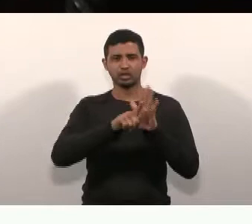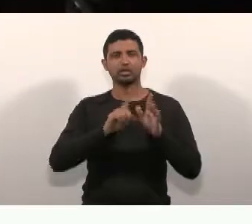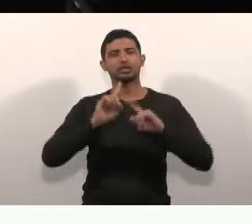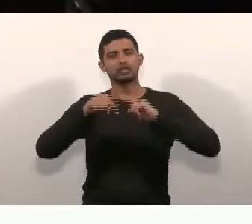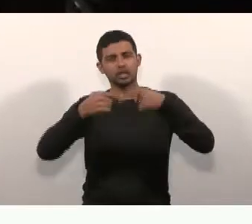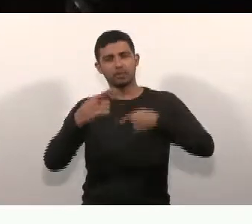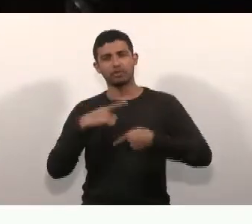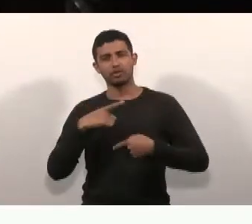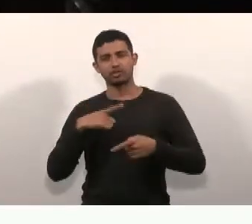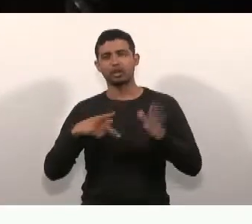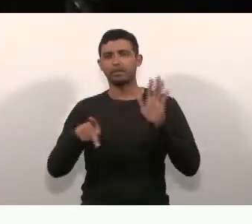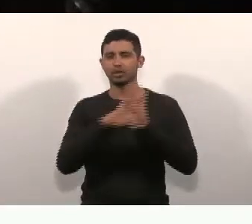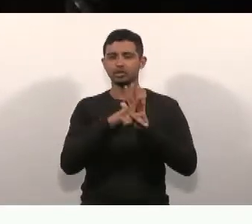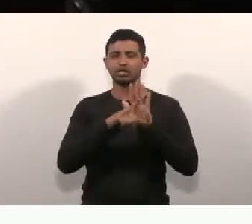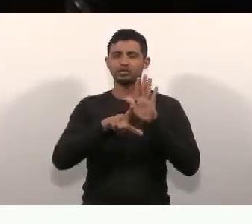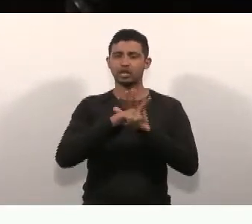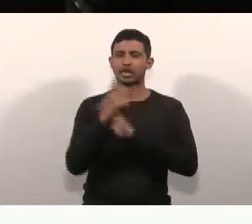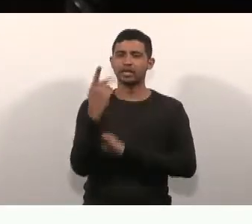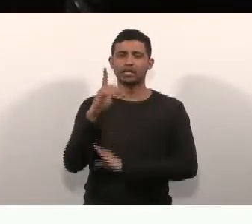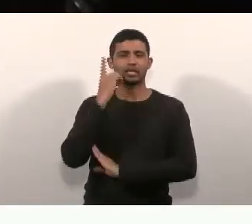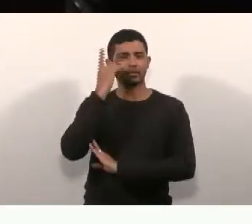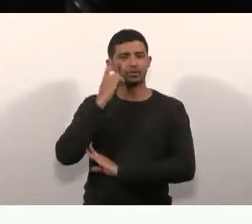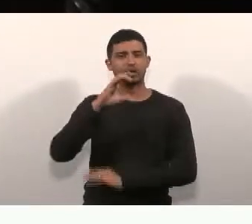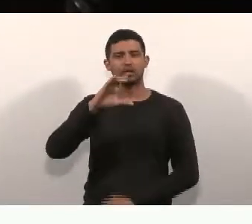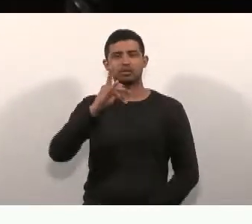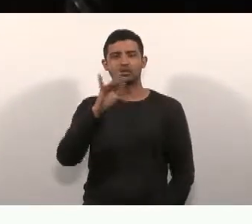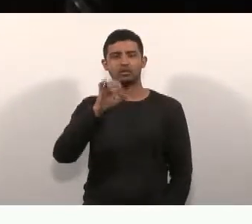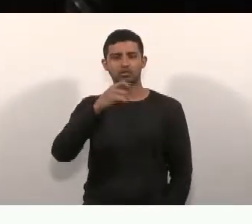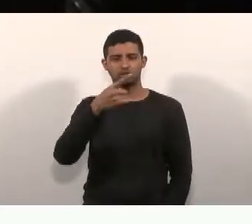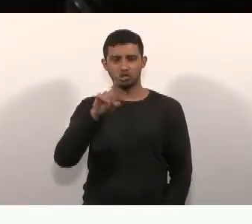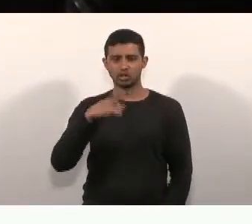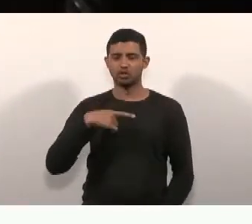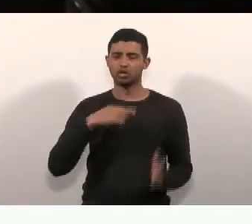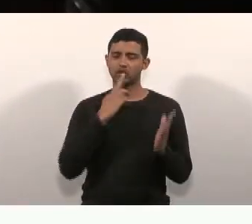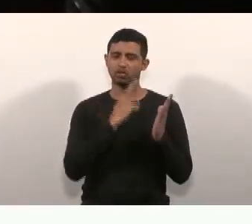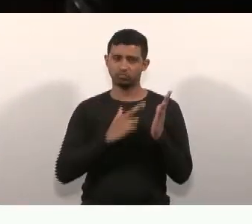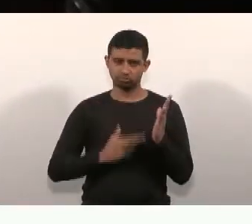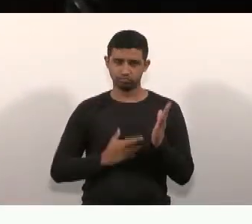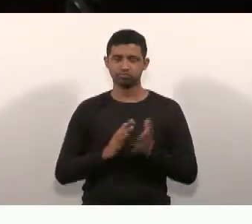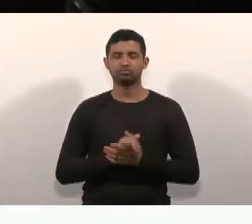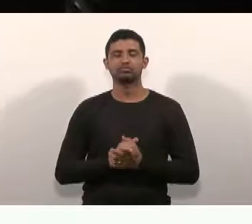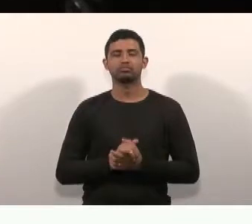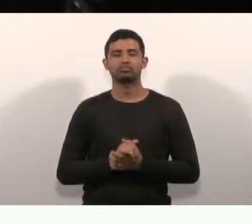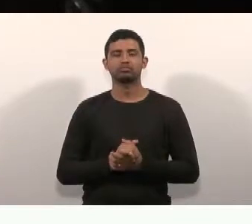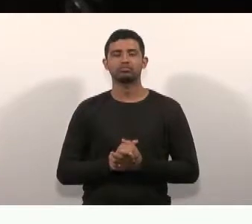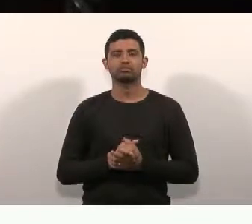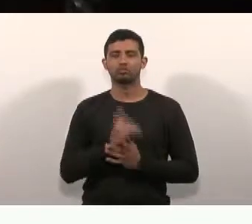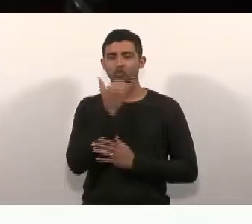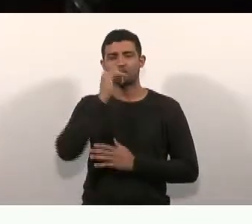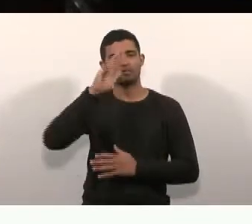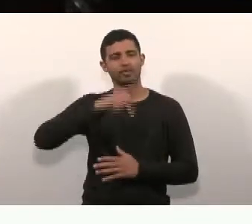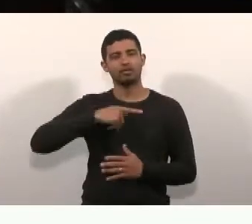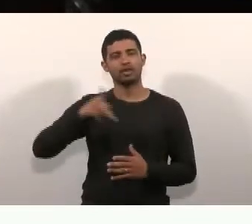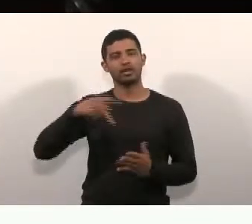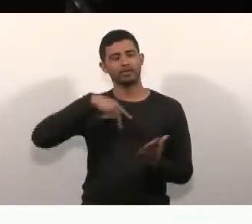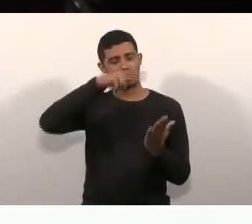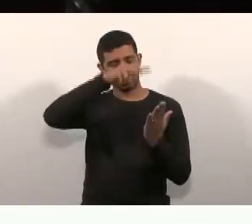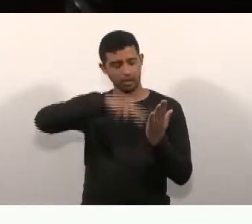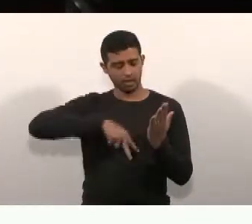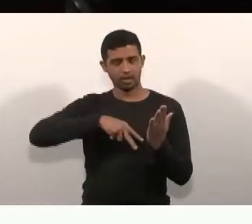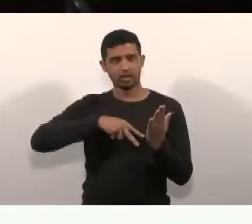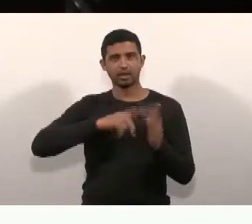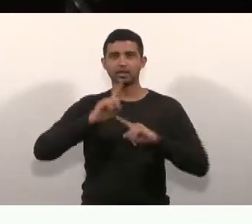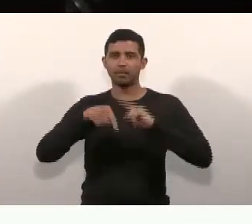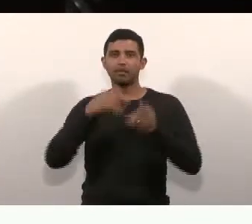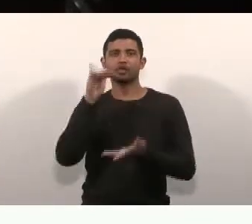Depois temos os projetos do deputado Chicão Bulhões, que eu farei a relatoria, que eu vou fazer a leitura. E, por fim, tem os